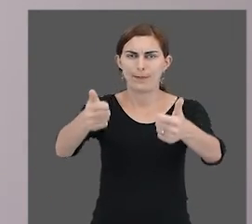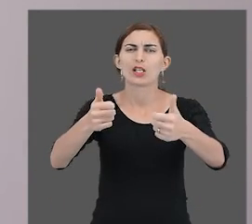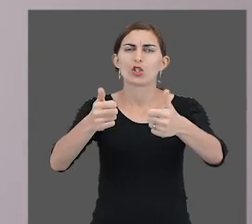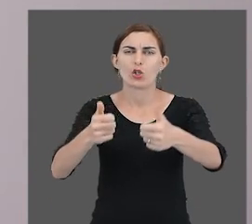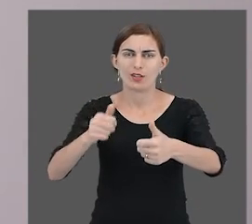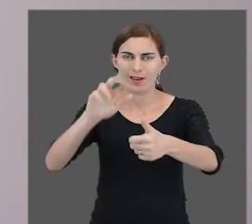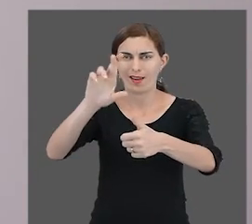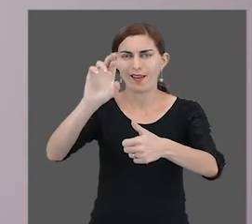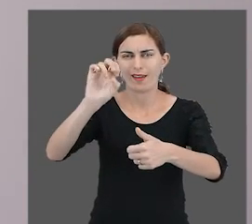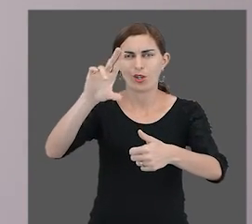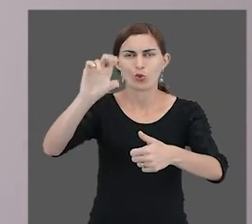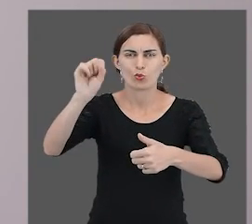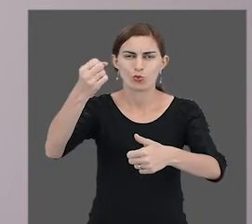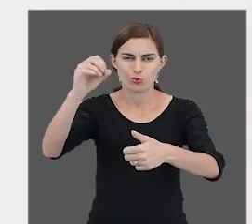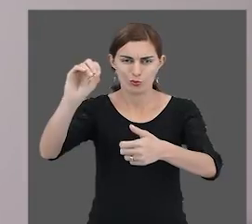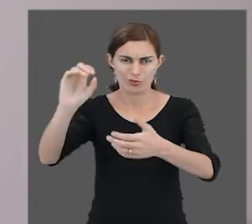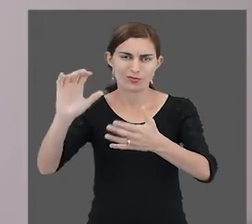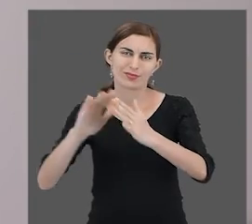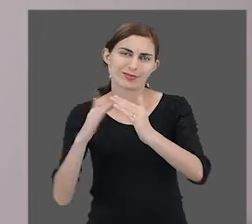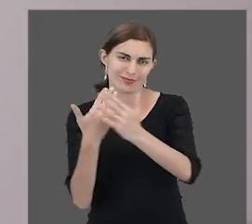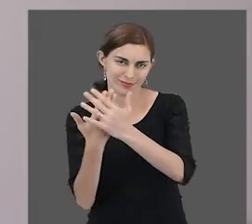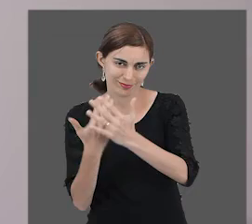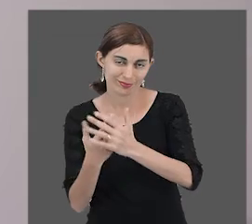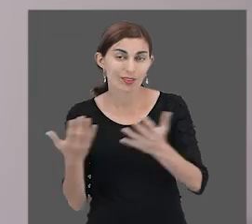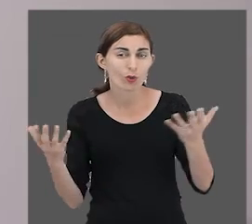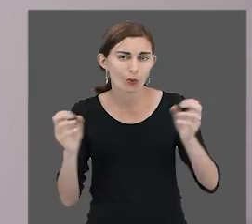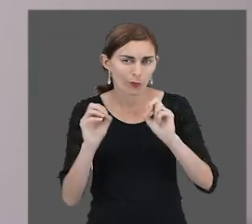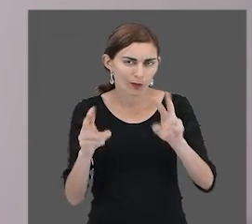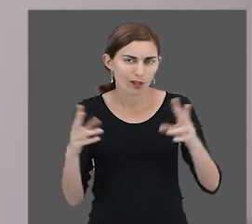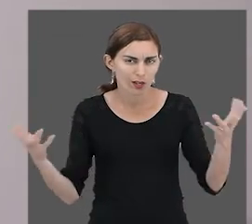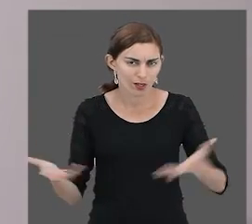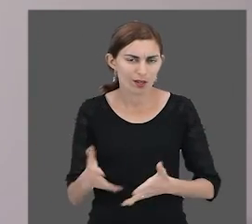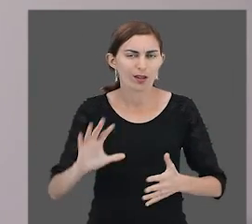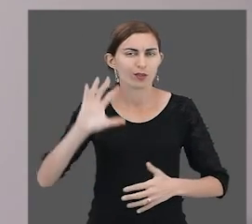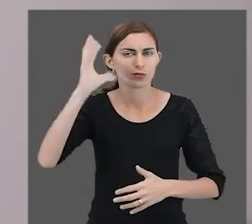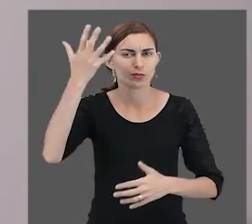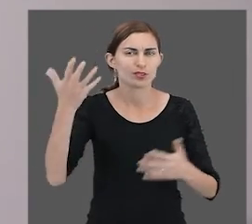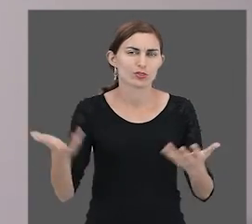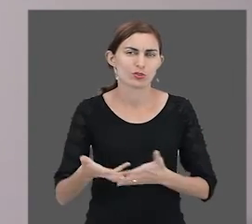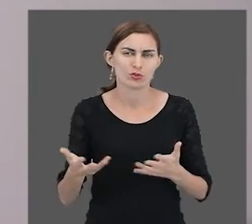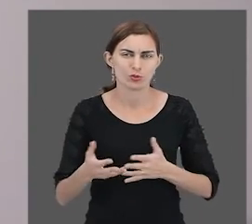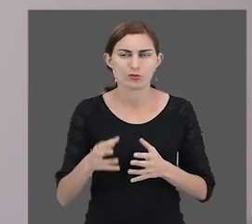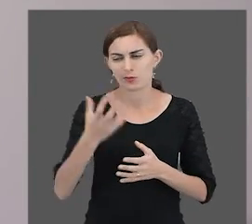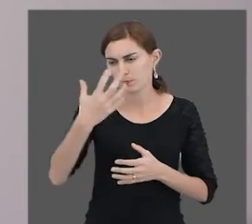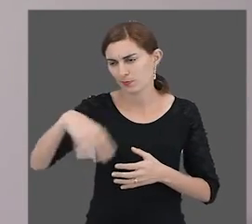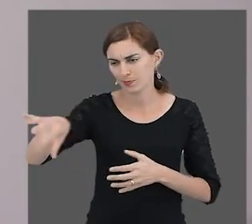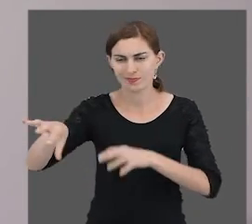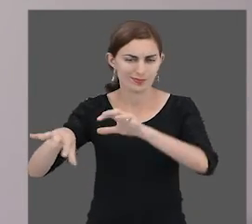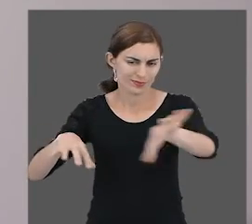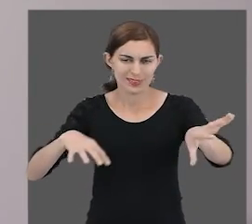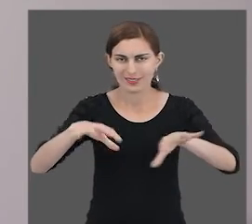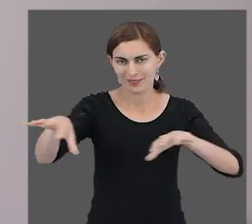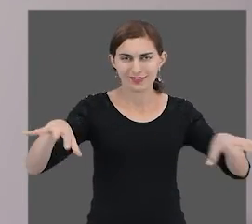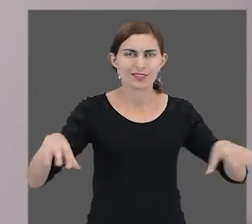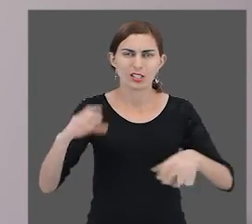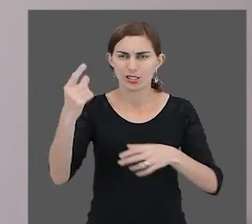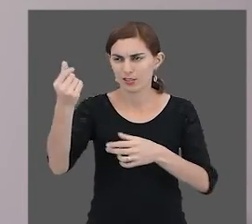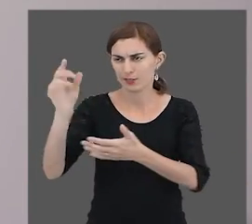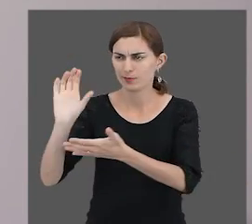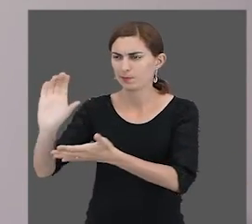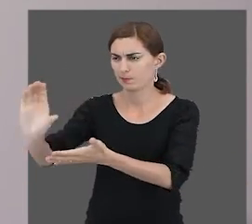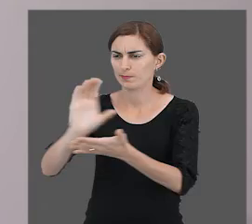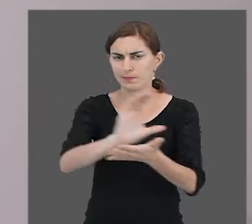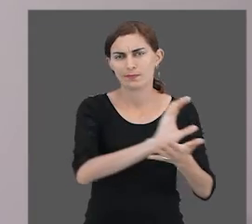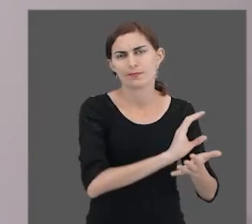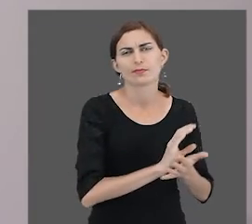recebimento de recursos da sua escola, ok? Então, o que acontece hoje é que é recorrente a descentralização de recursos para a escola, tanto no